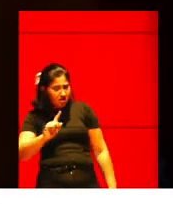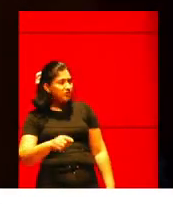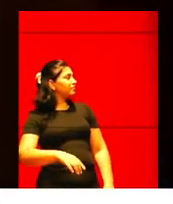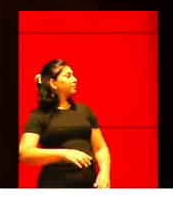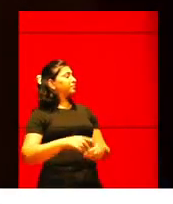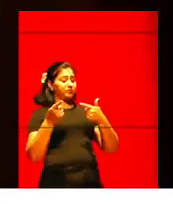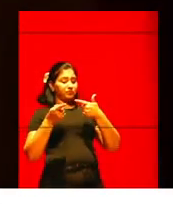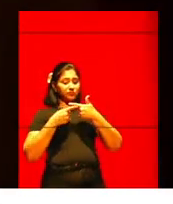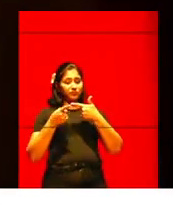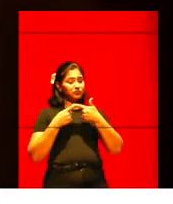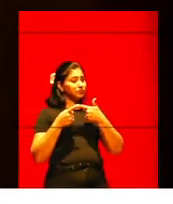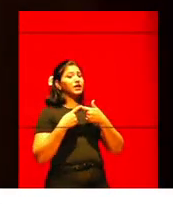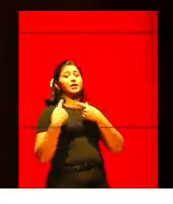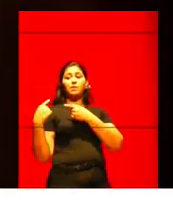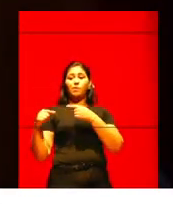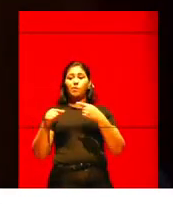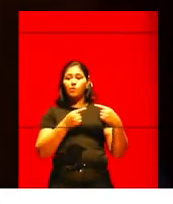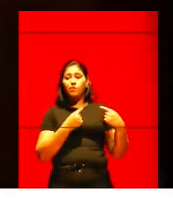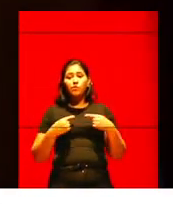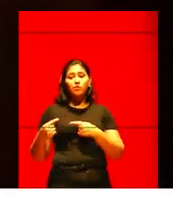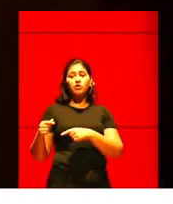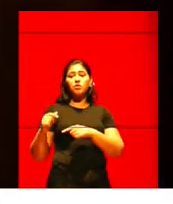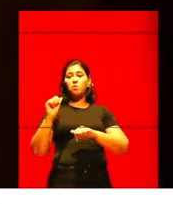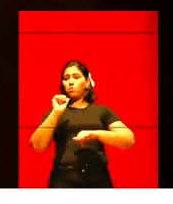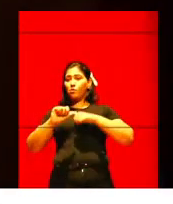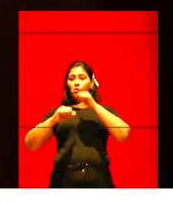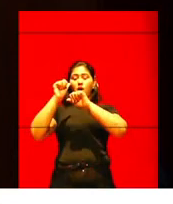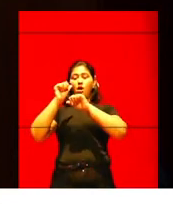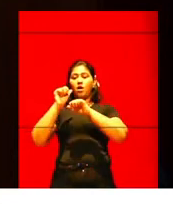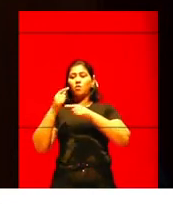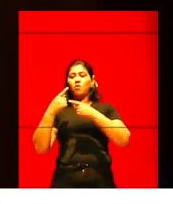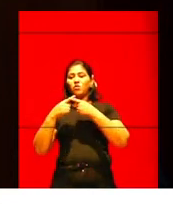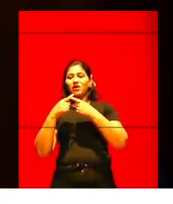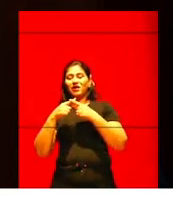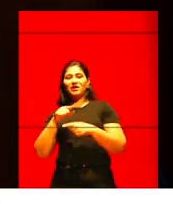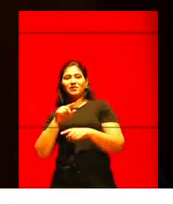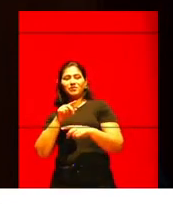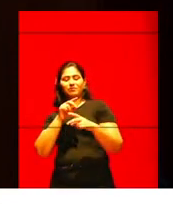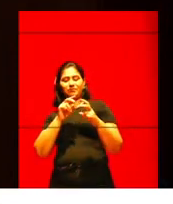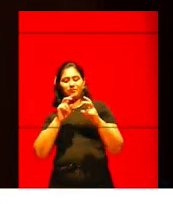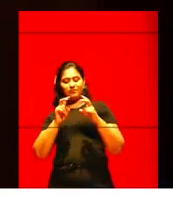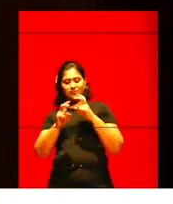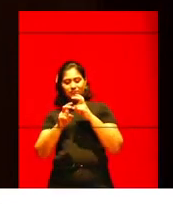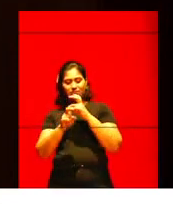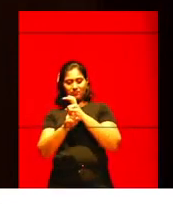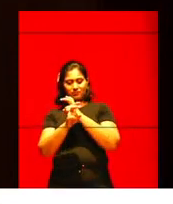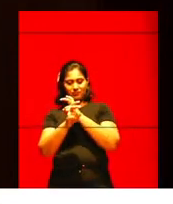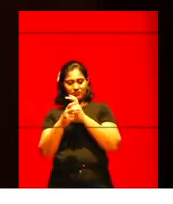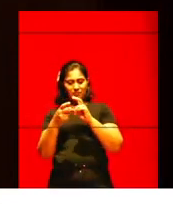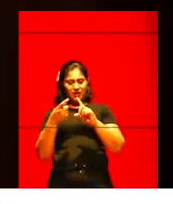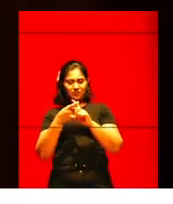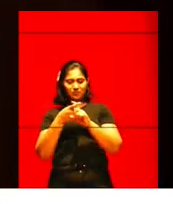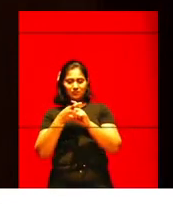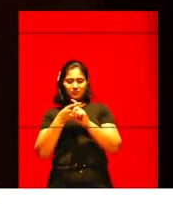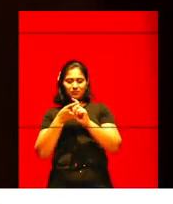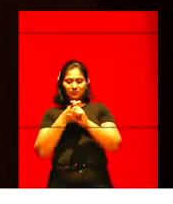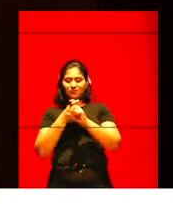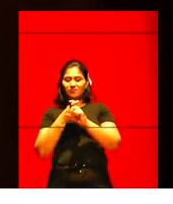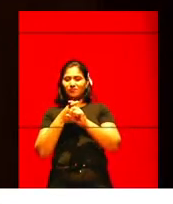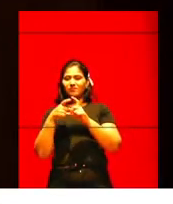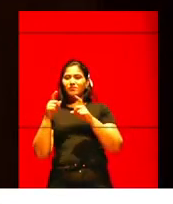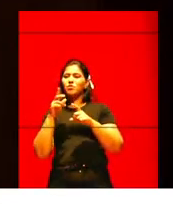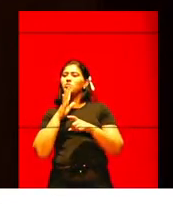ponto, turbulências políticas, revolução comunista, Primeira Guerra Mundial e a crise dos valores europeus. O mundo